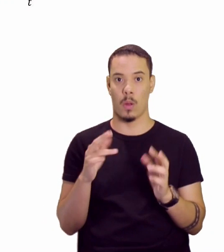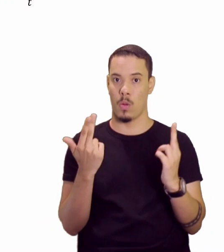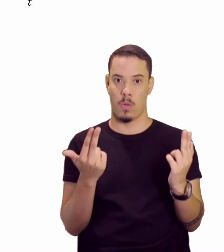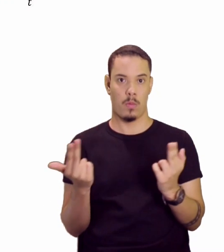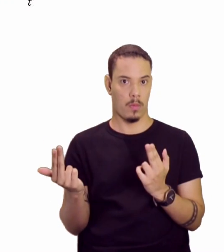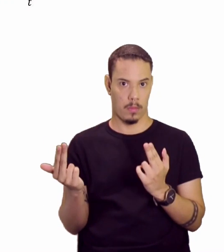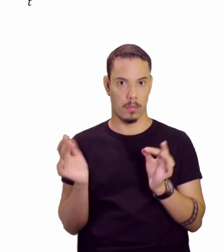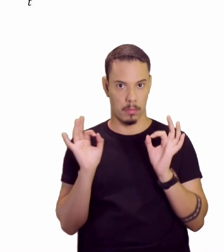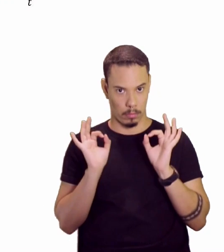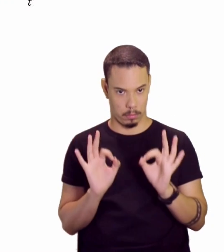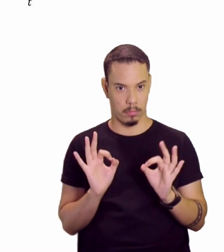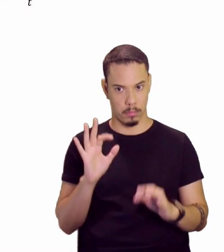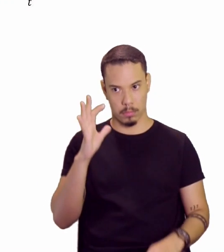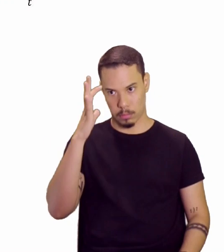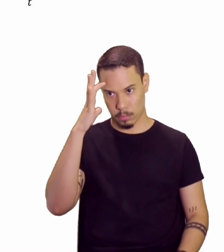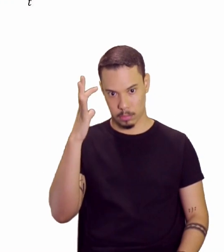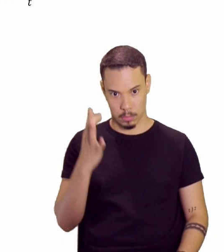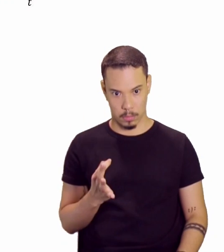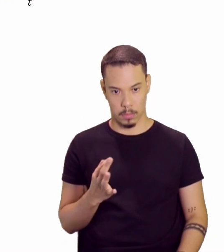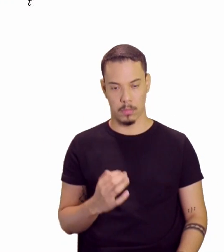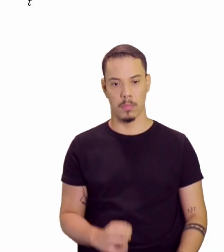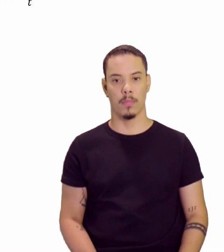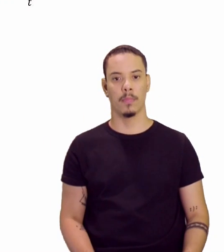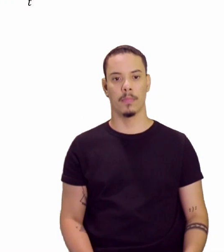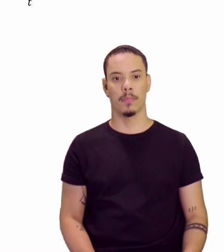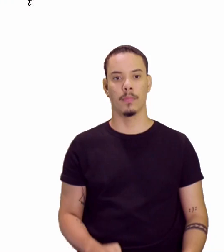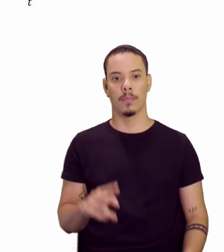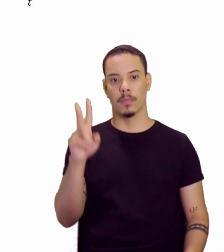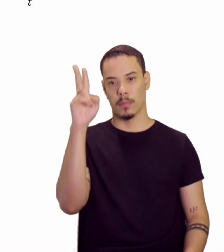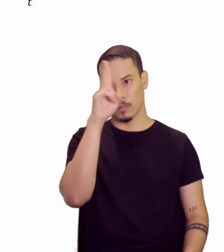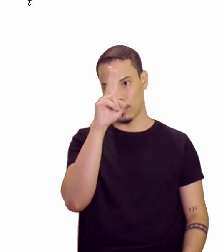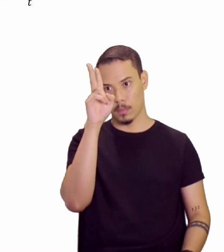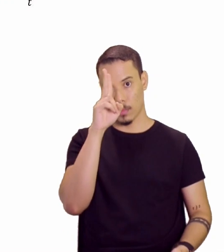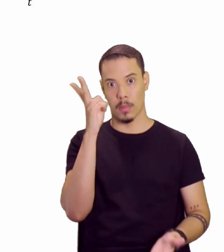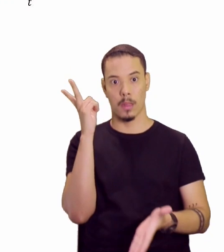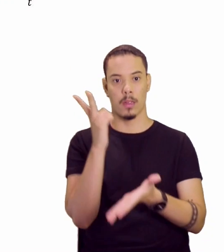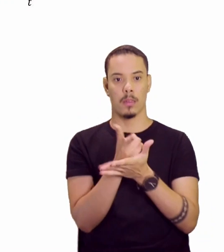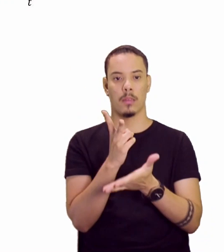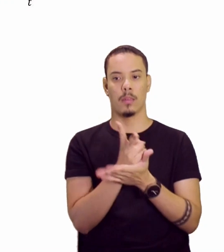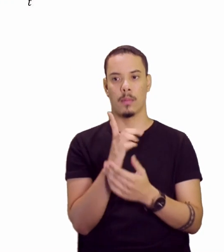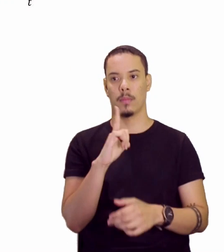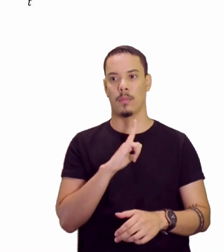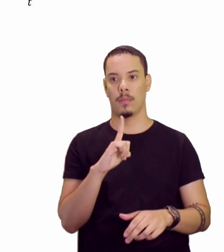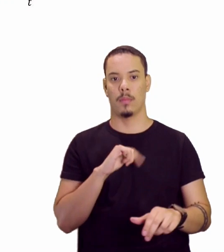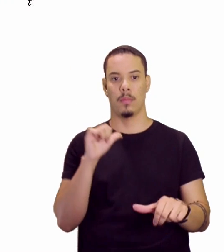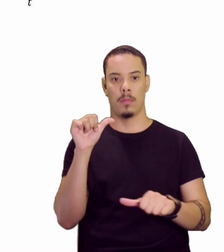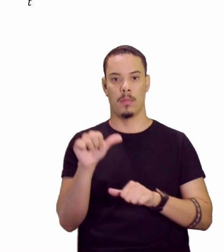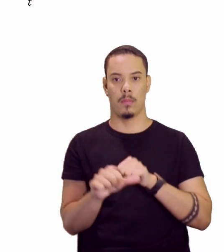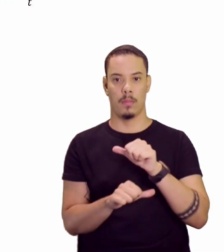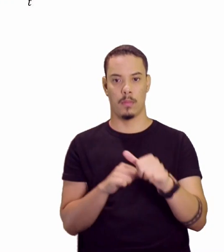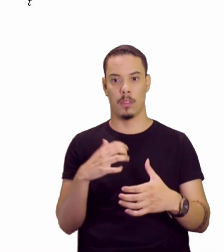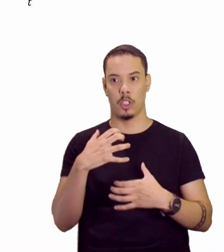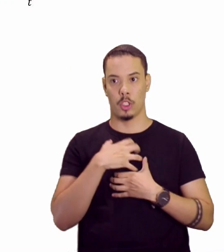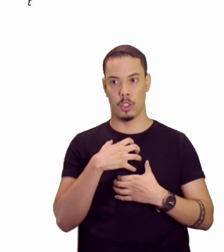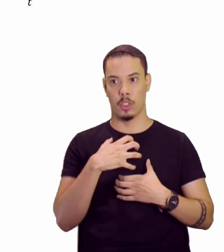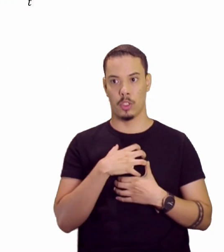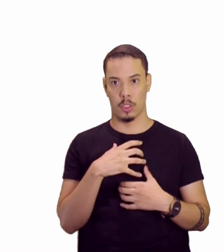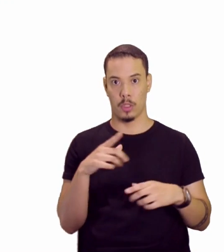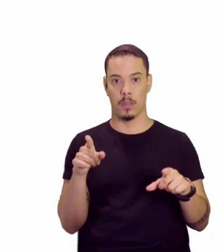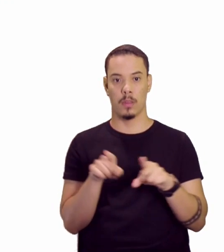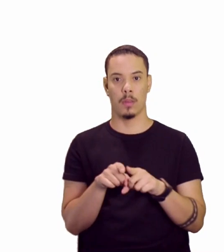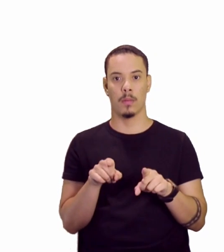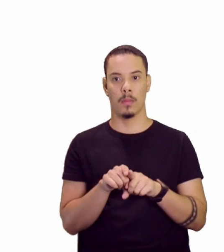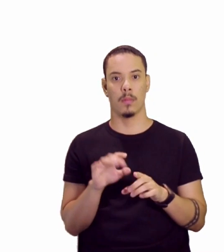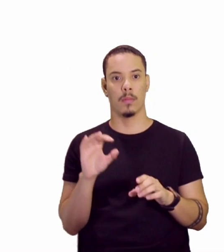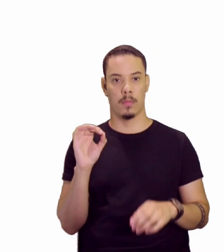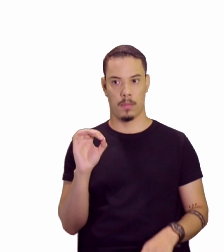iguais. Isso, entendido, pessoal? E lembrando que sempre no vértice nós temos a mudança de sentido. E a velocidade é 0,